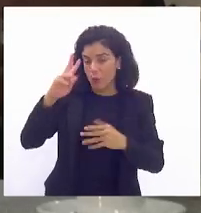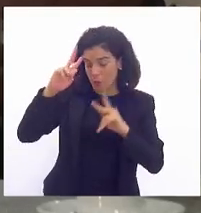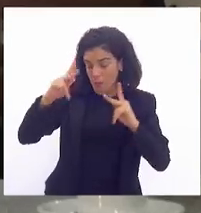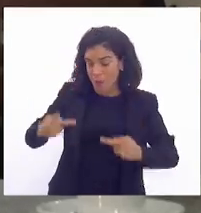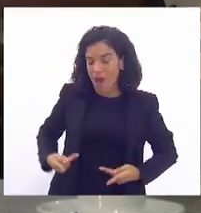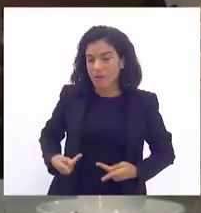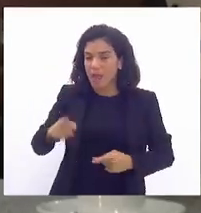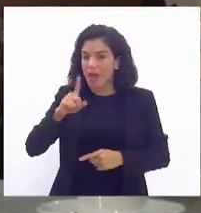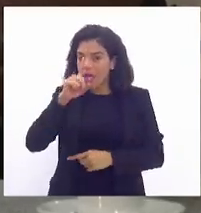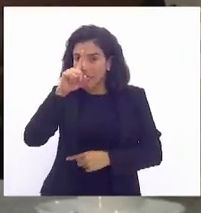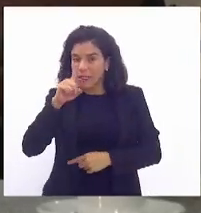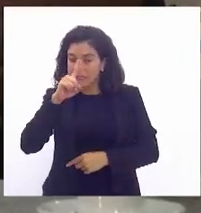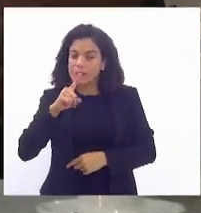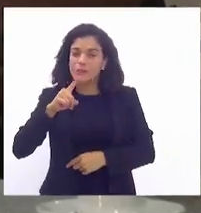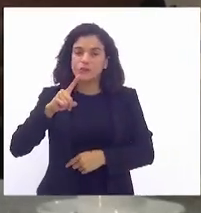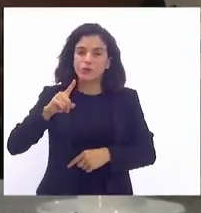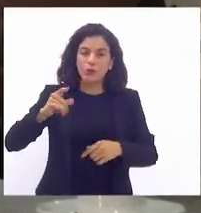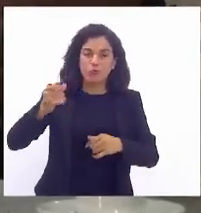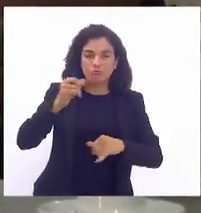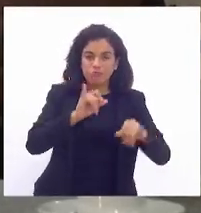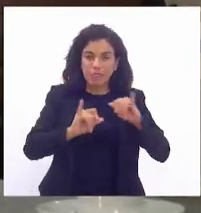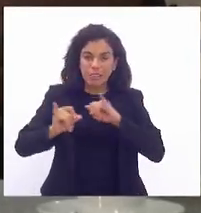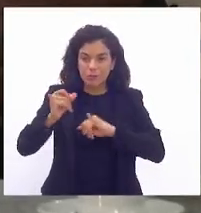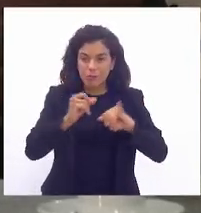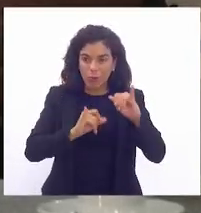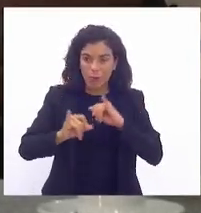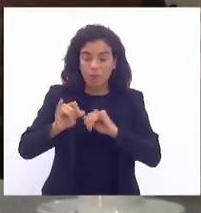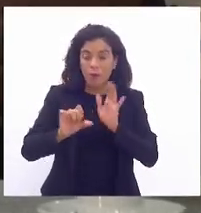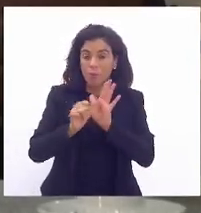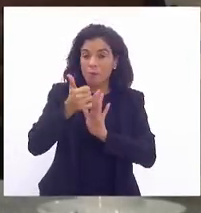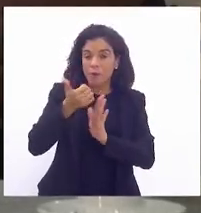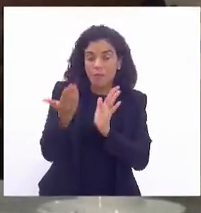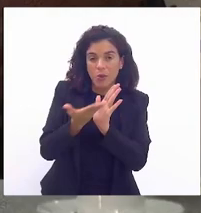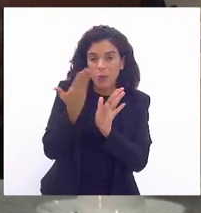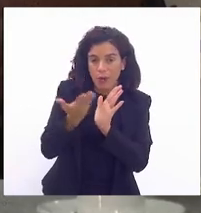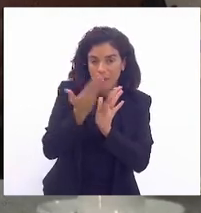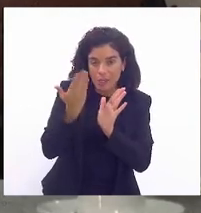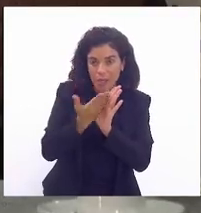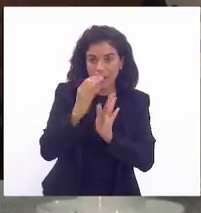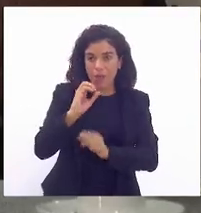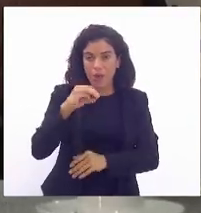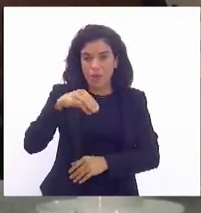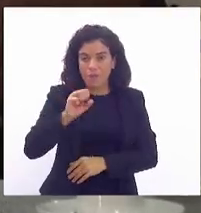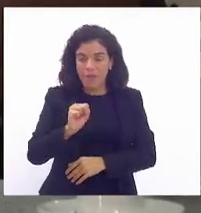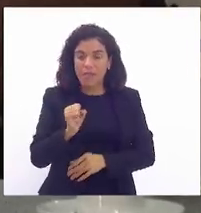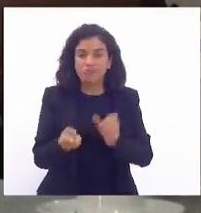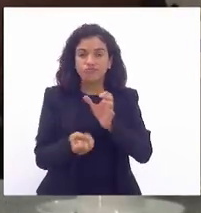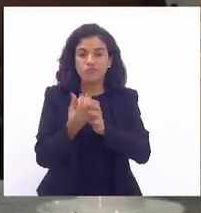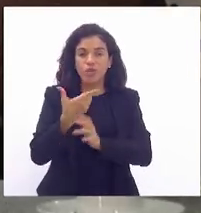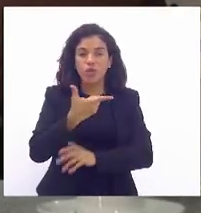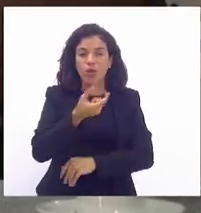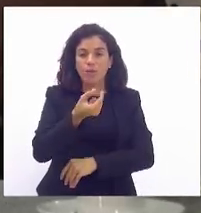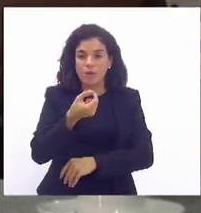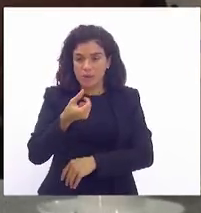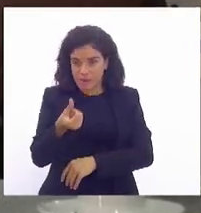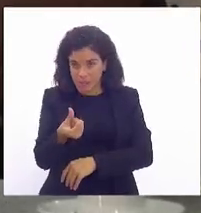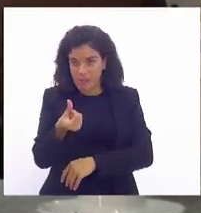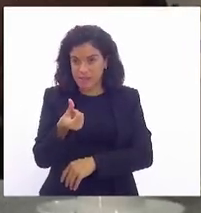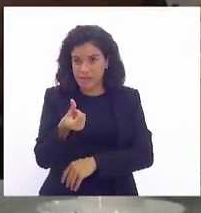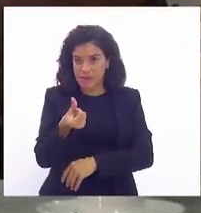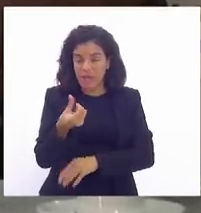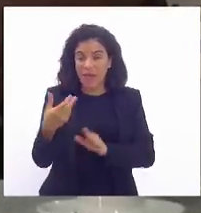poluentes. O primeiro guia da OMS, ele veio lá em 2006, que ele foi com um ano de referência